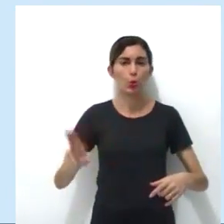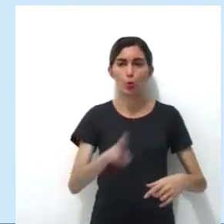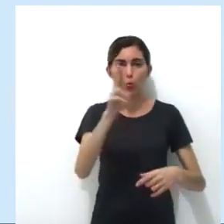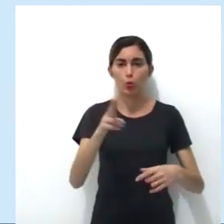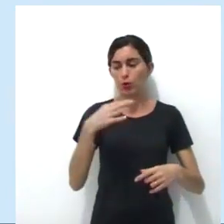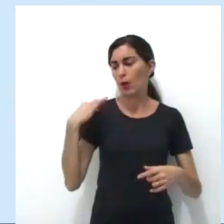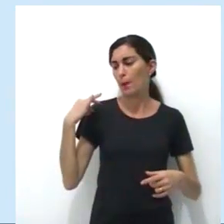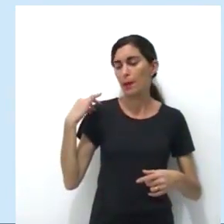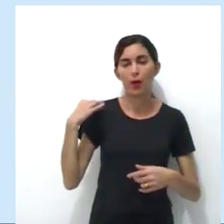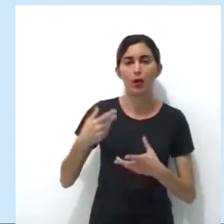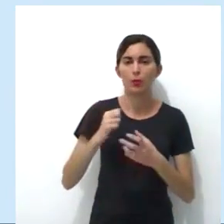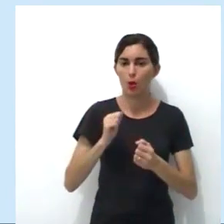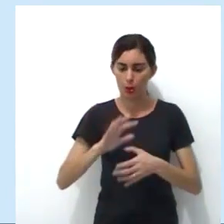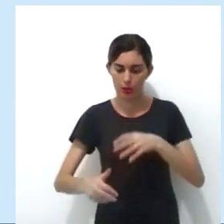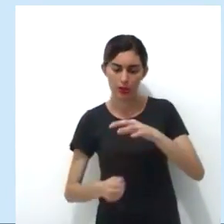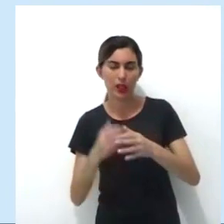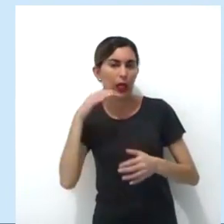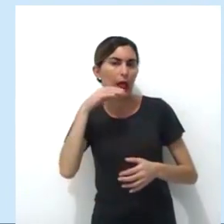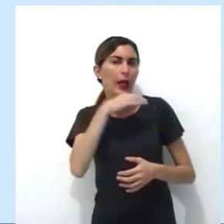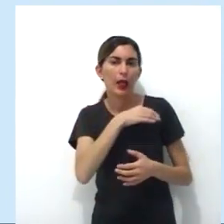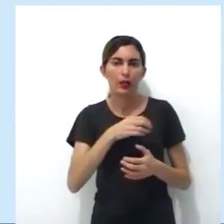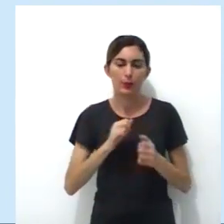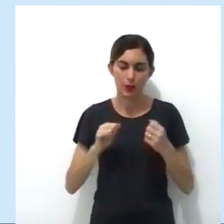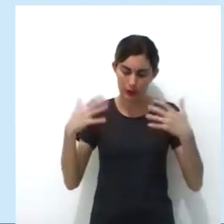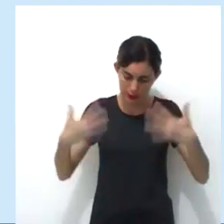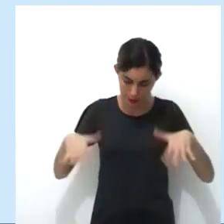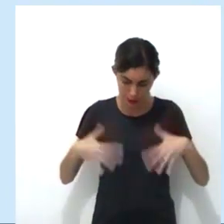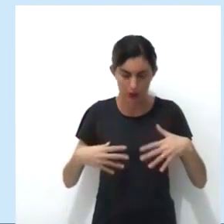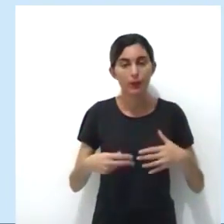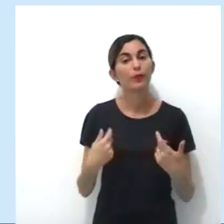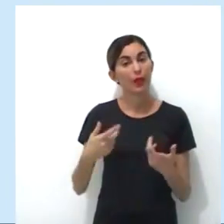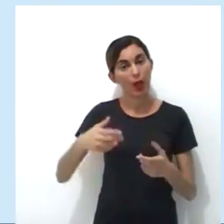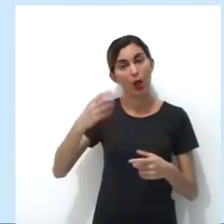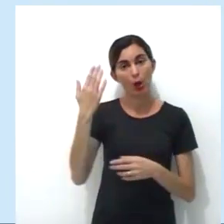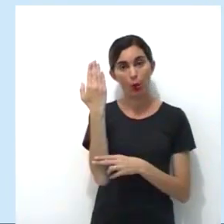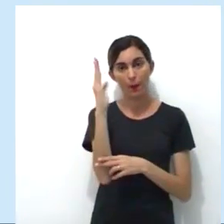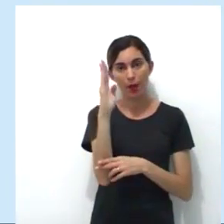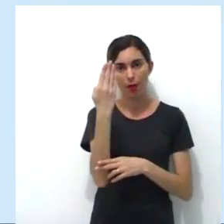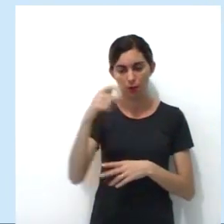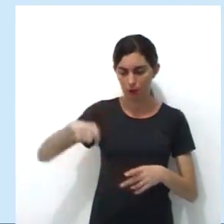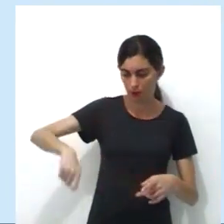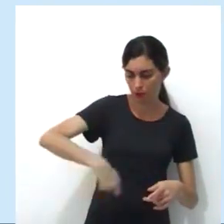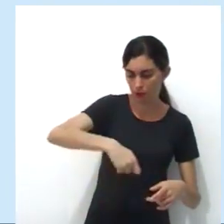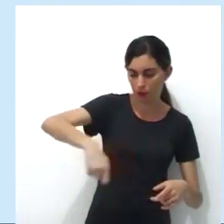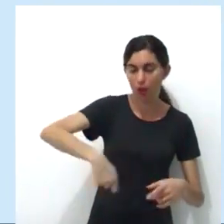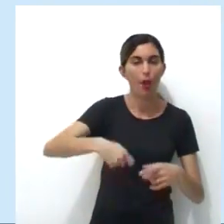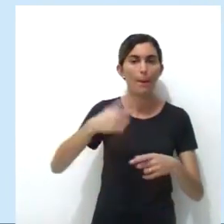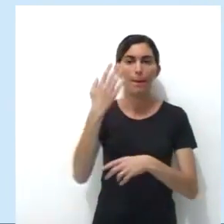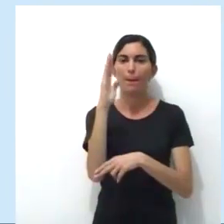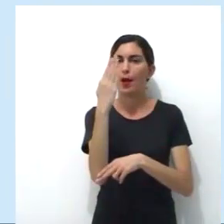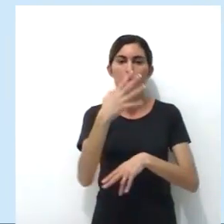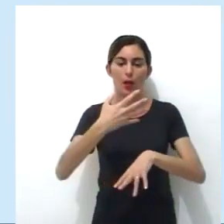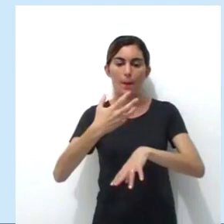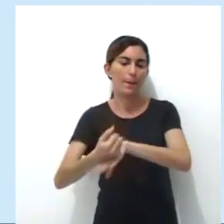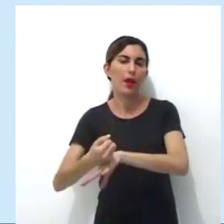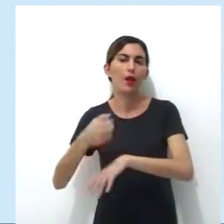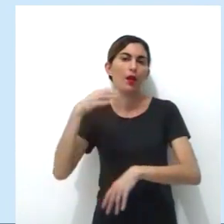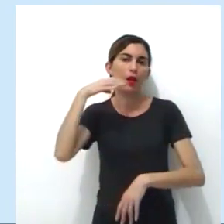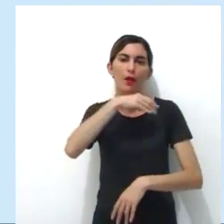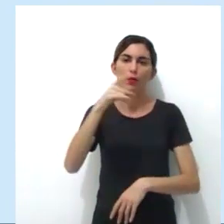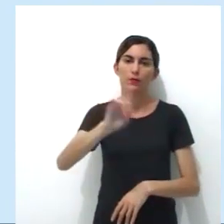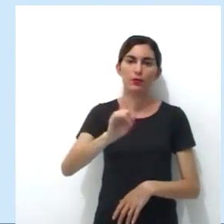nesse momento que ela está preparando a canjica para não se queimar. Porque se a gente lembrar do princípio da termodinâmica, que o calor do